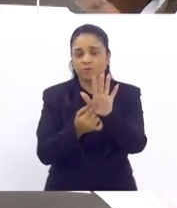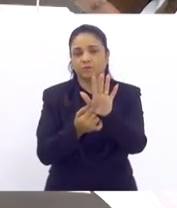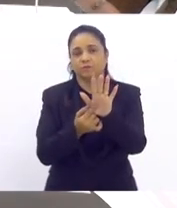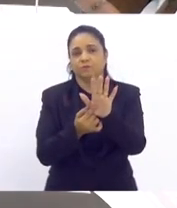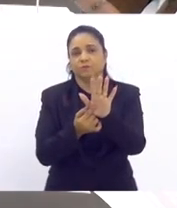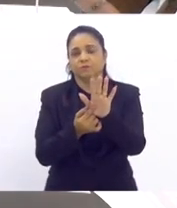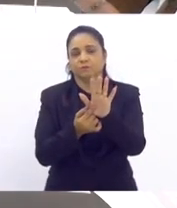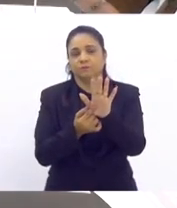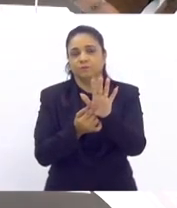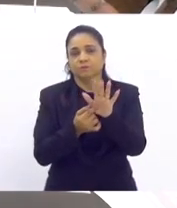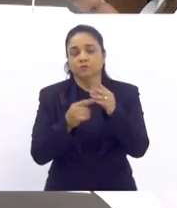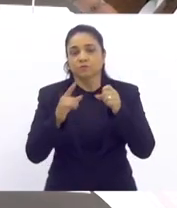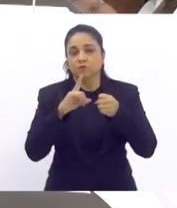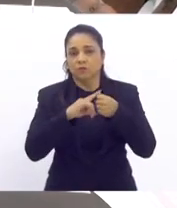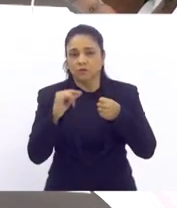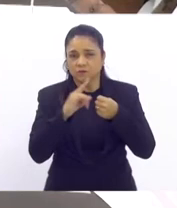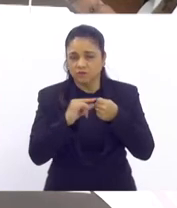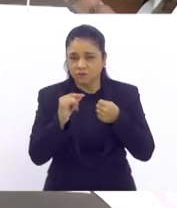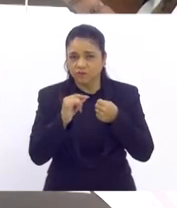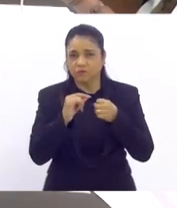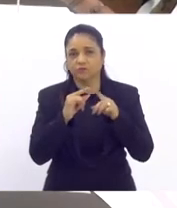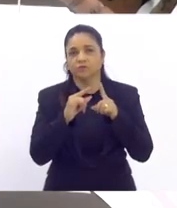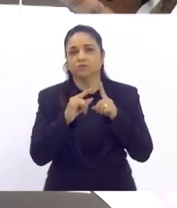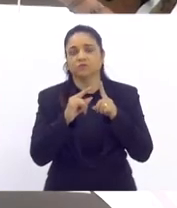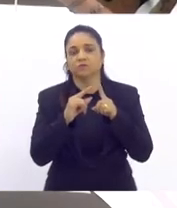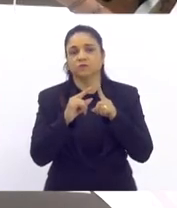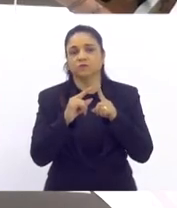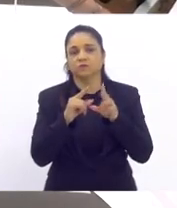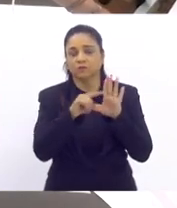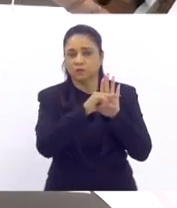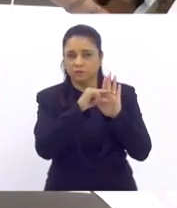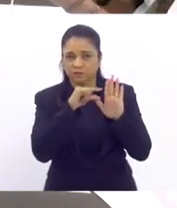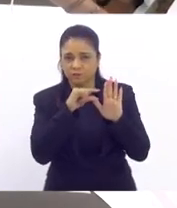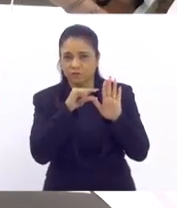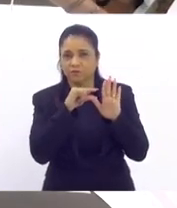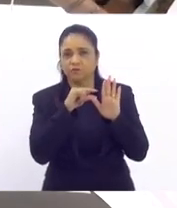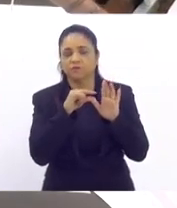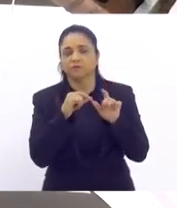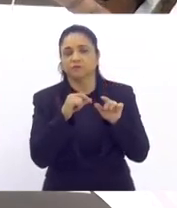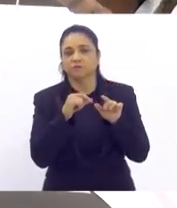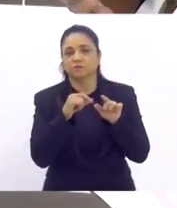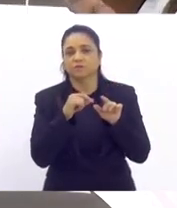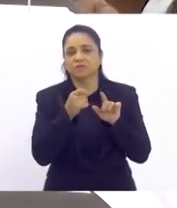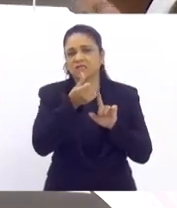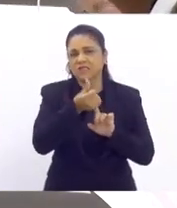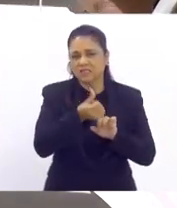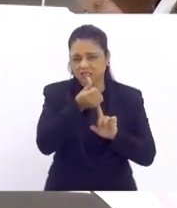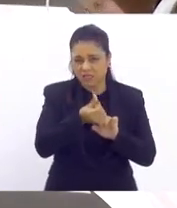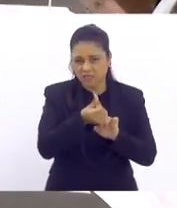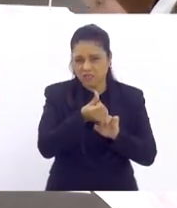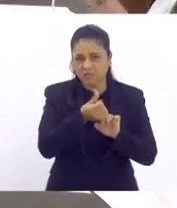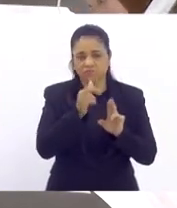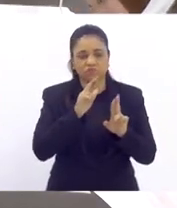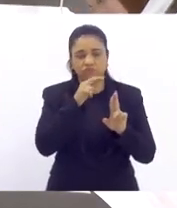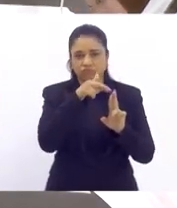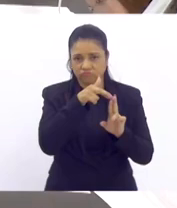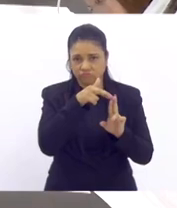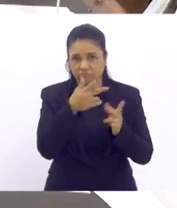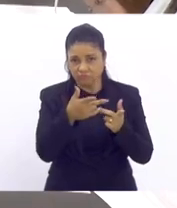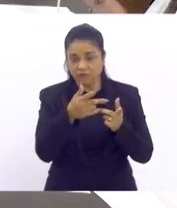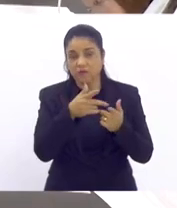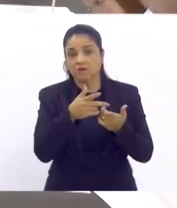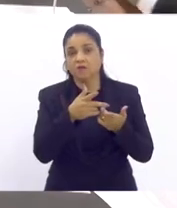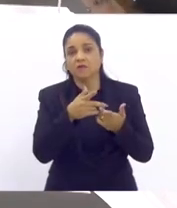nesse artigo e nos incisos no artigo 6º e nos incisos dissesse